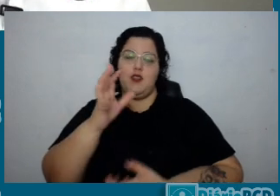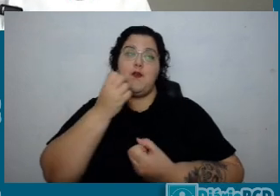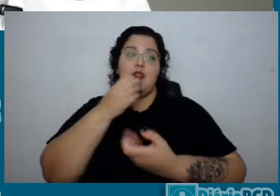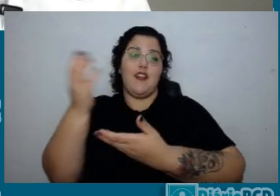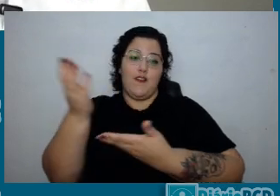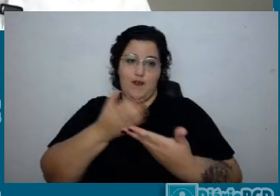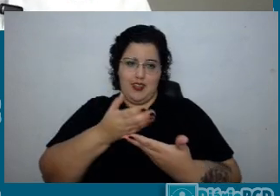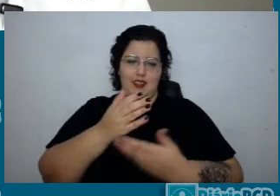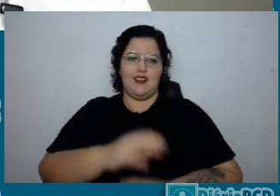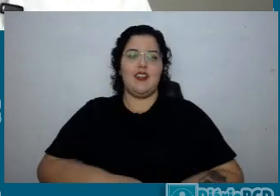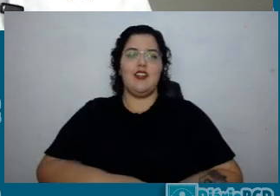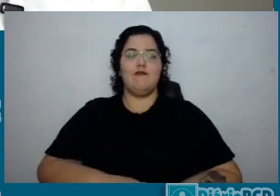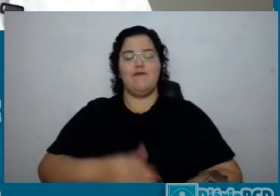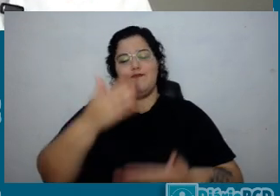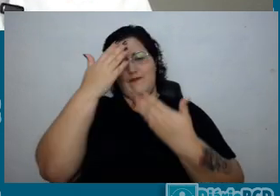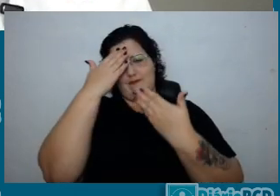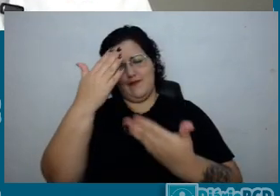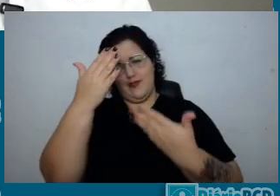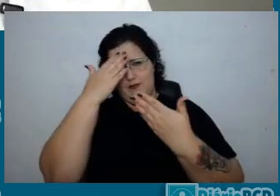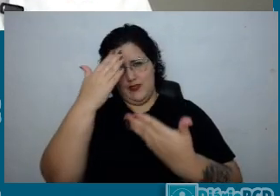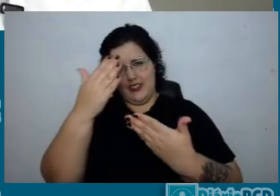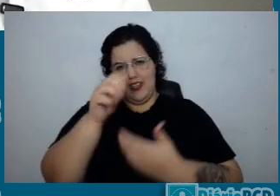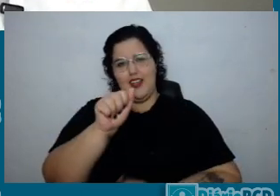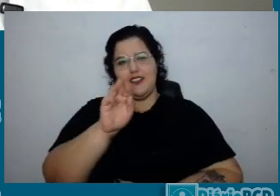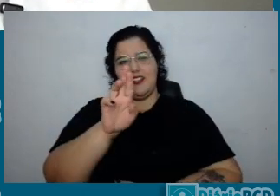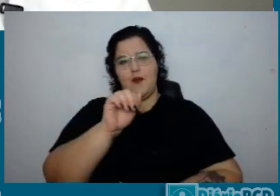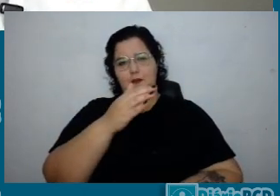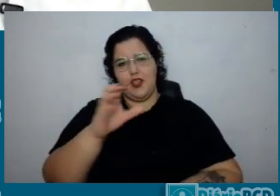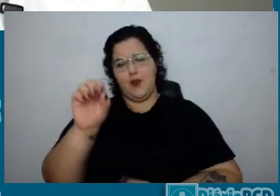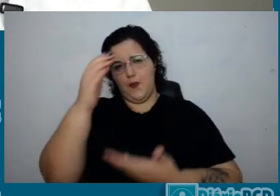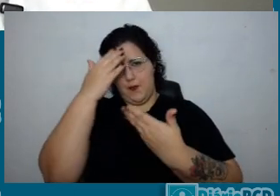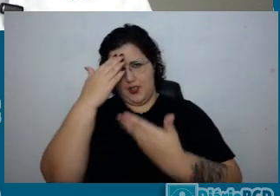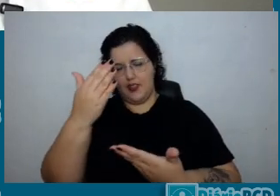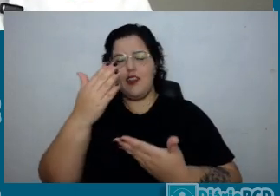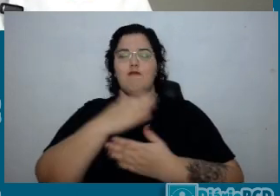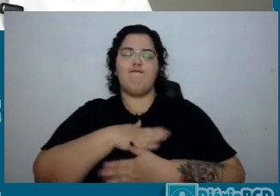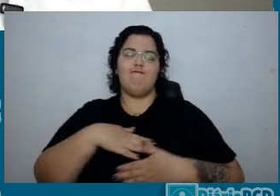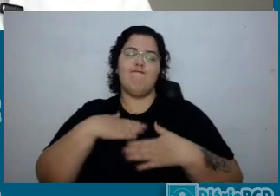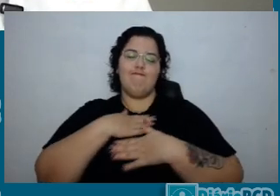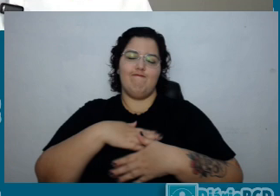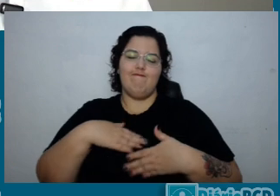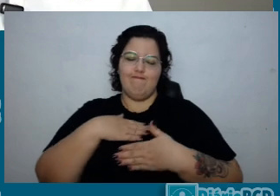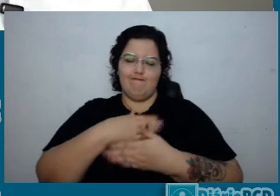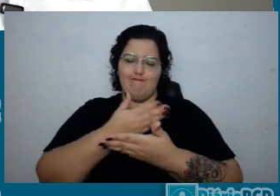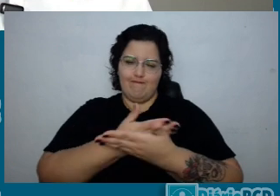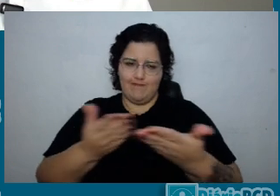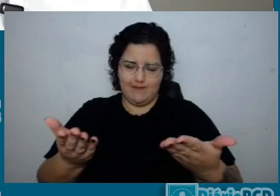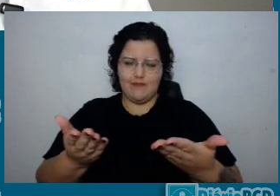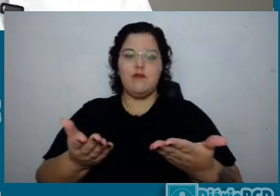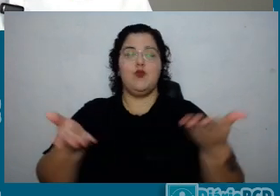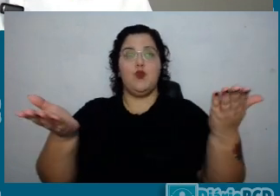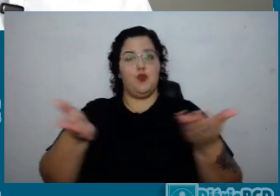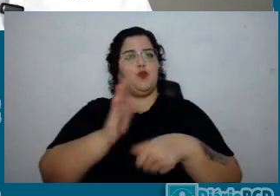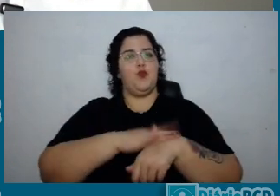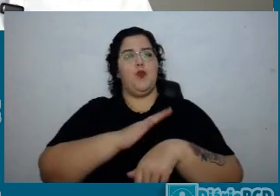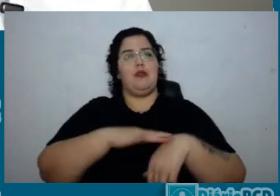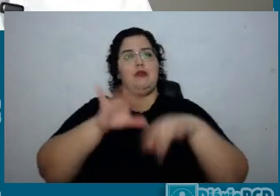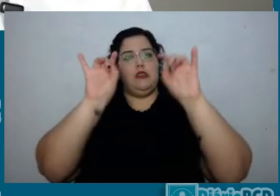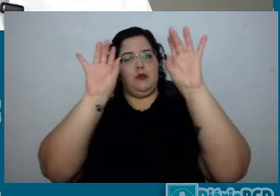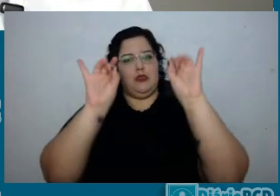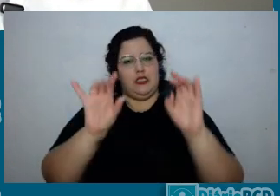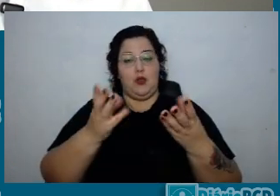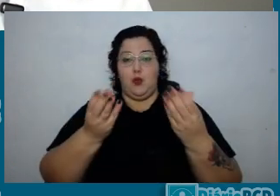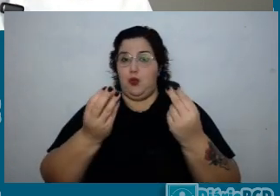PCD. Muito obrigada, Abrão. É uma alegria, sim, uma honra estar aqui com vocês nesse momento efusivo, né, de